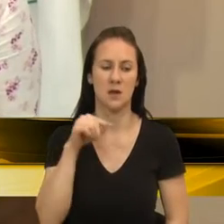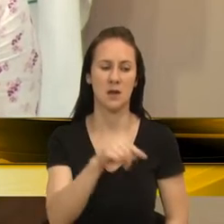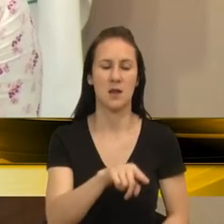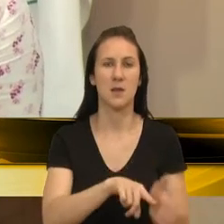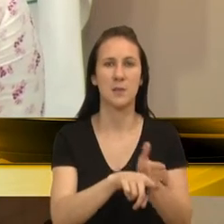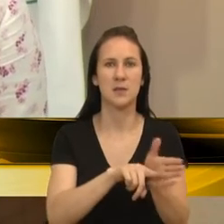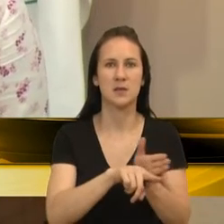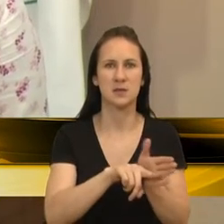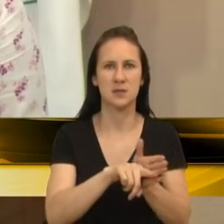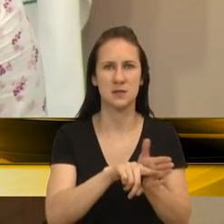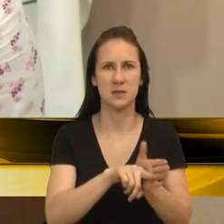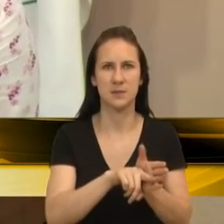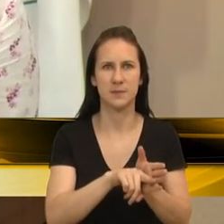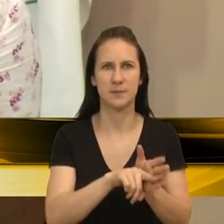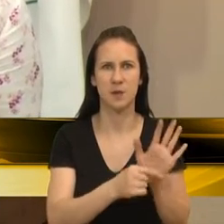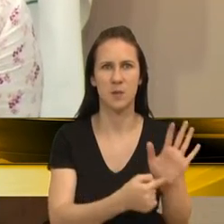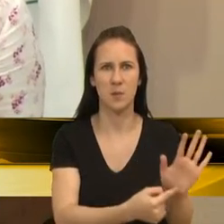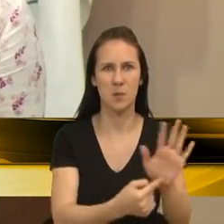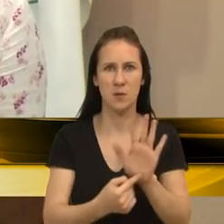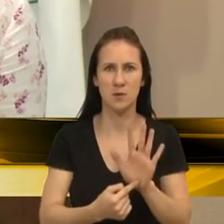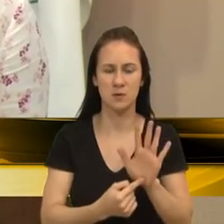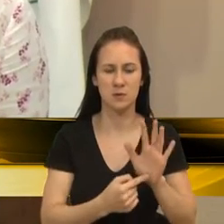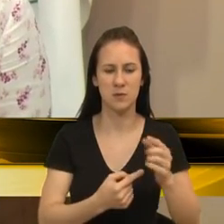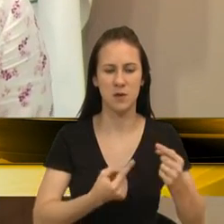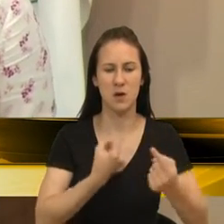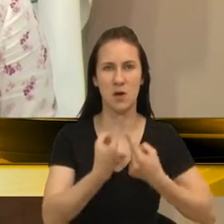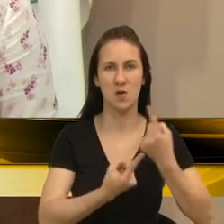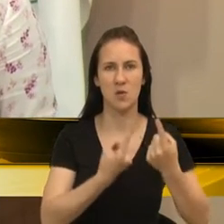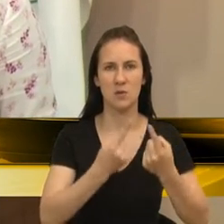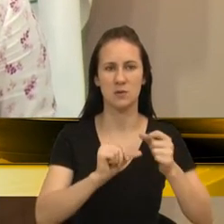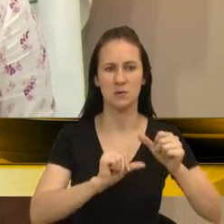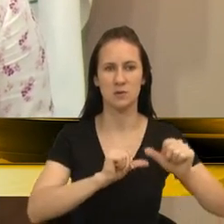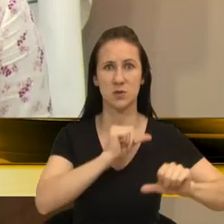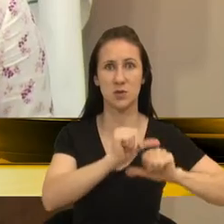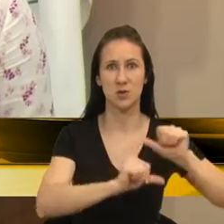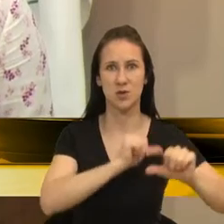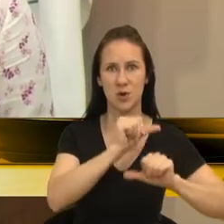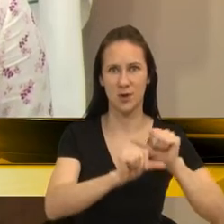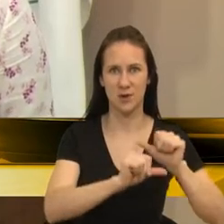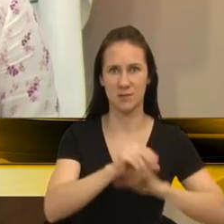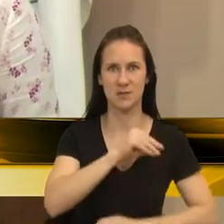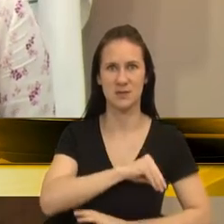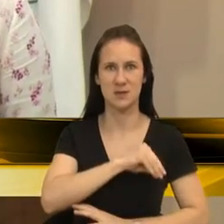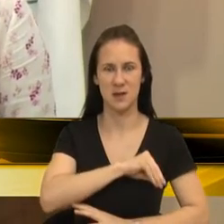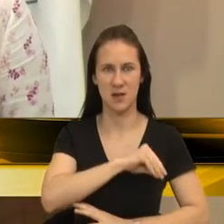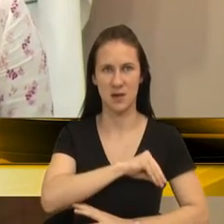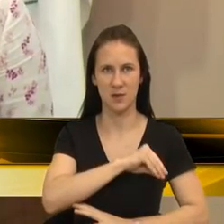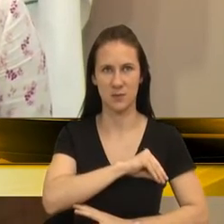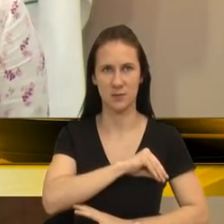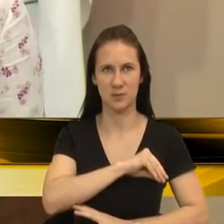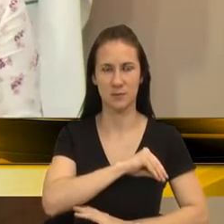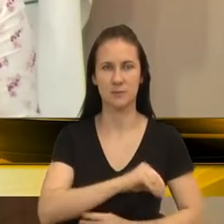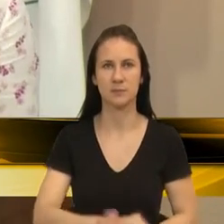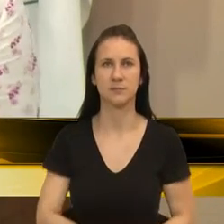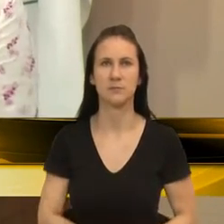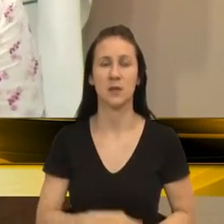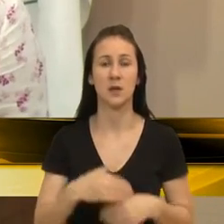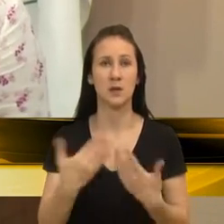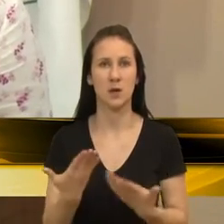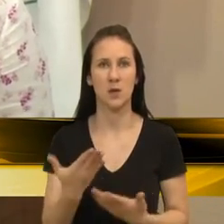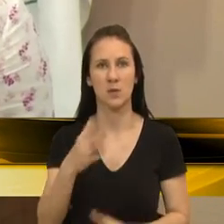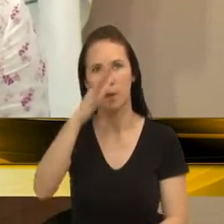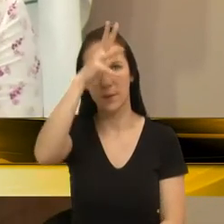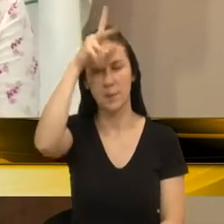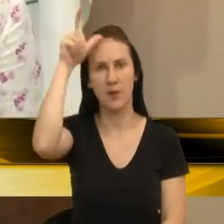trouxe algumas alterações de salários, e, a partir dessa pesquisa, a Prefeitura resolveu, então, que ia adotar a